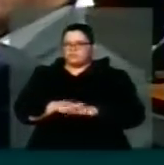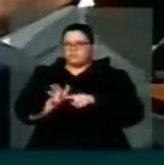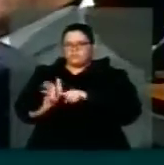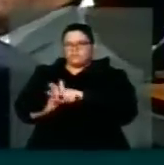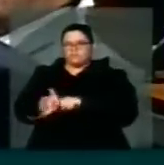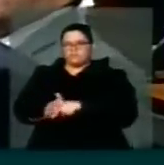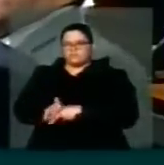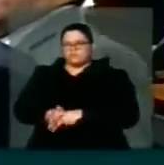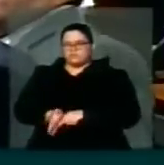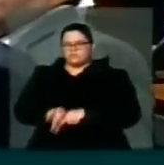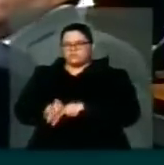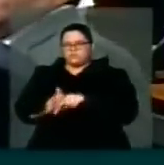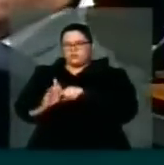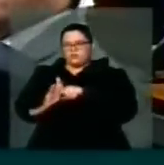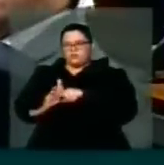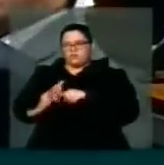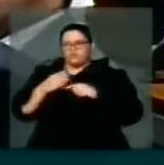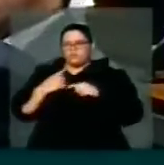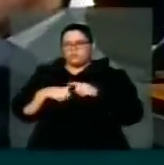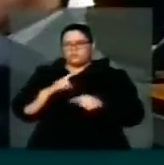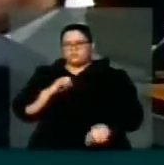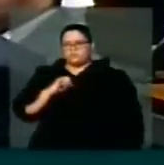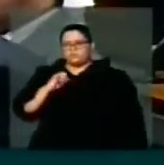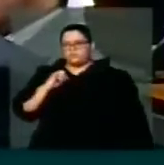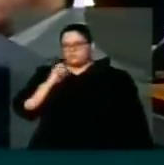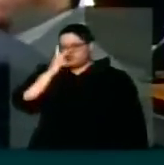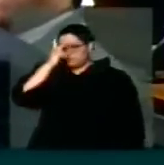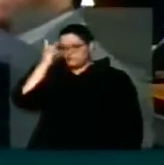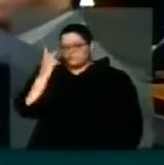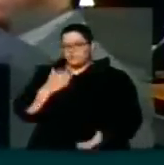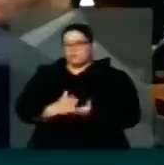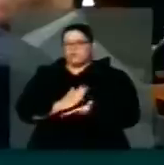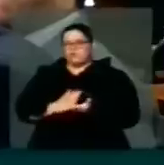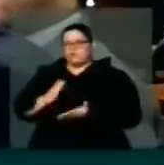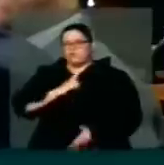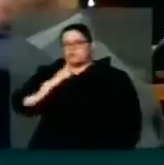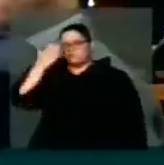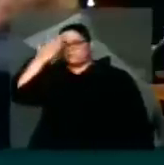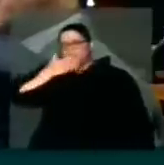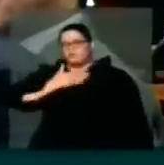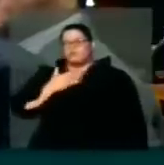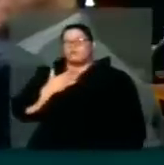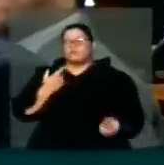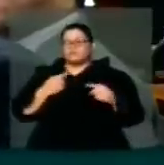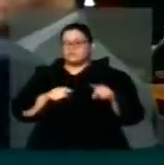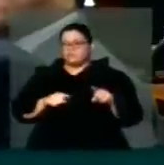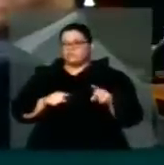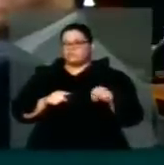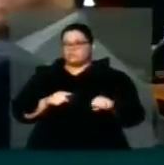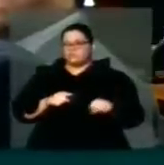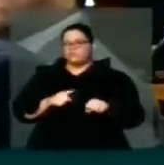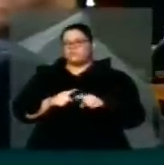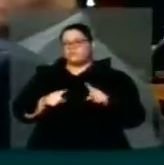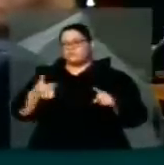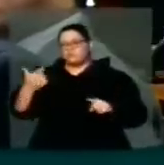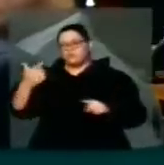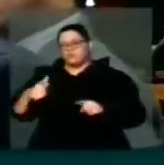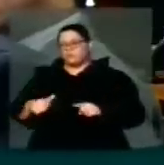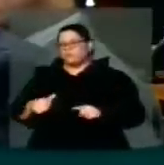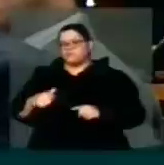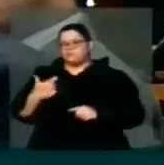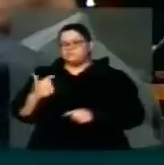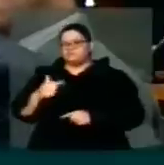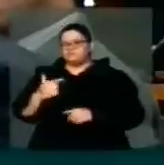do inquérito, quando alguns têm provas robustas e absolutas contra eles, e outros sequer indícios